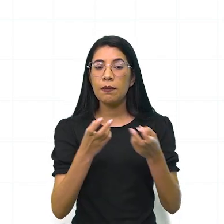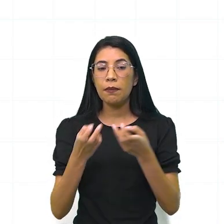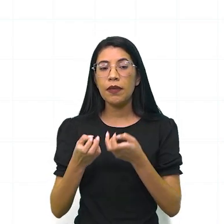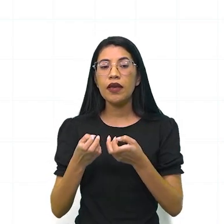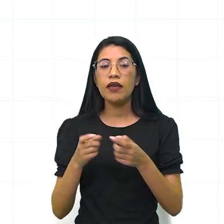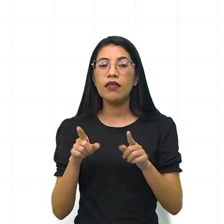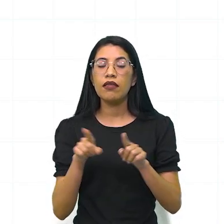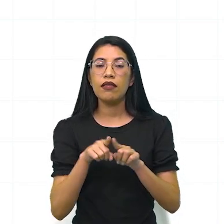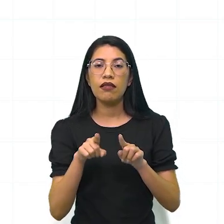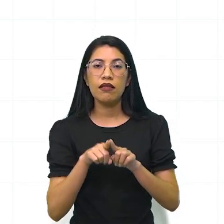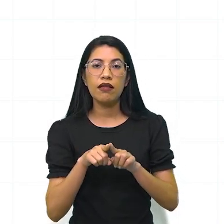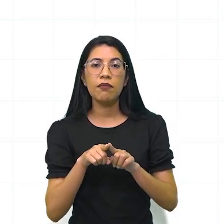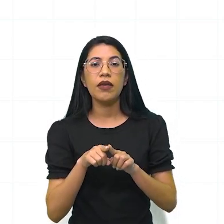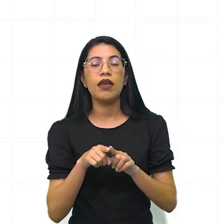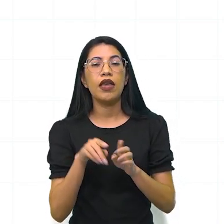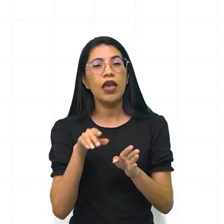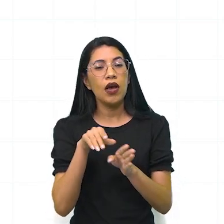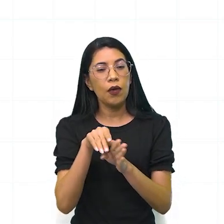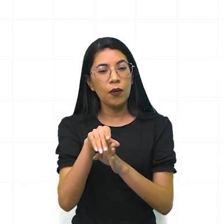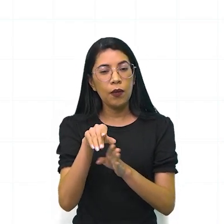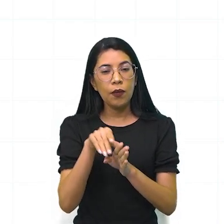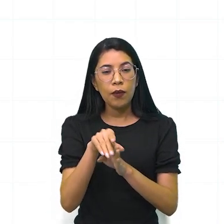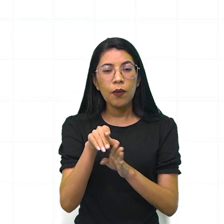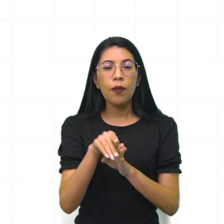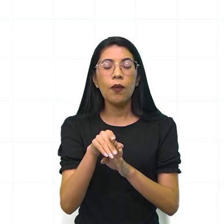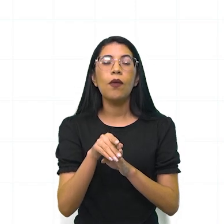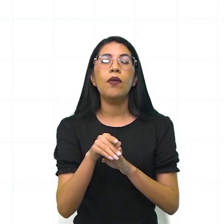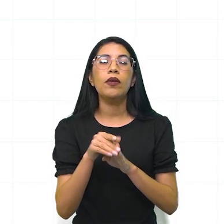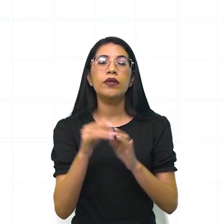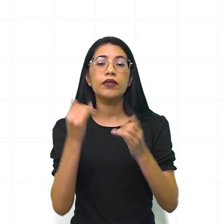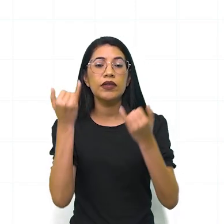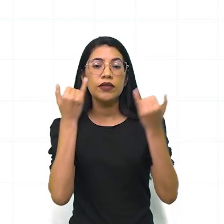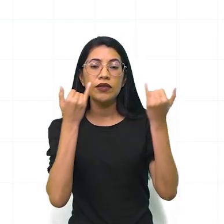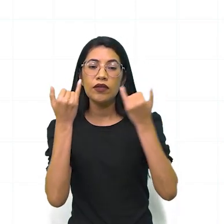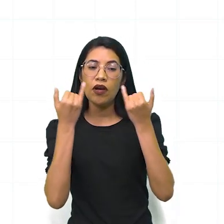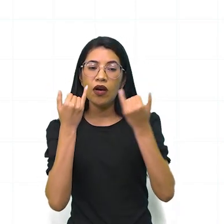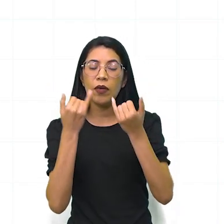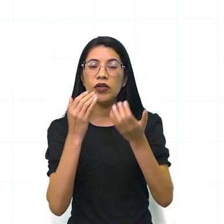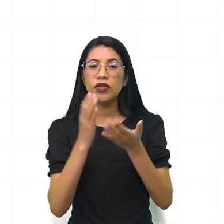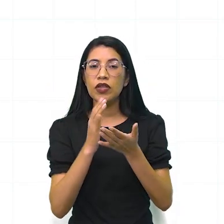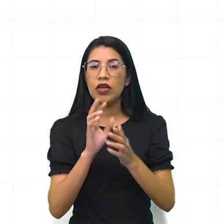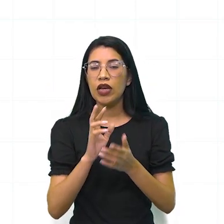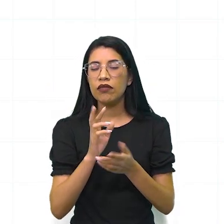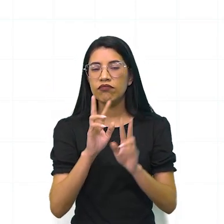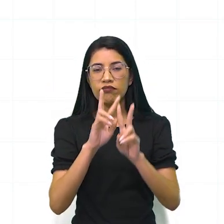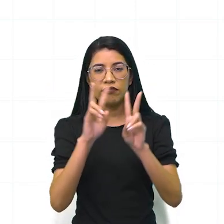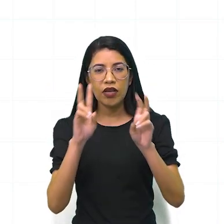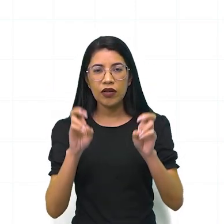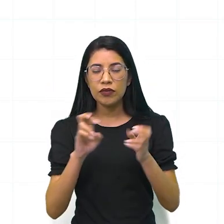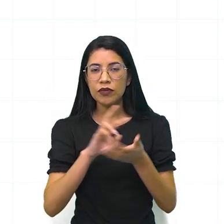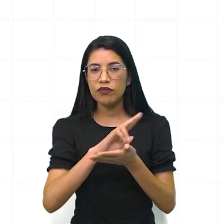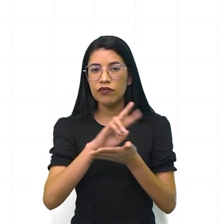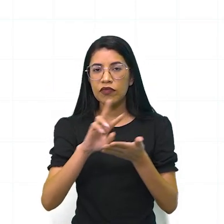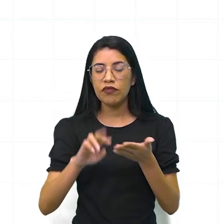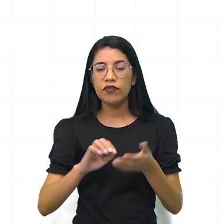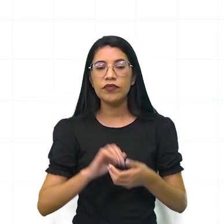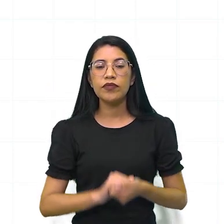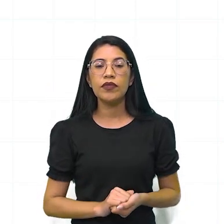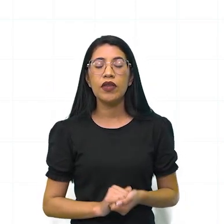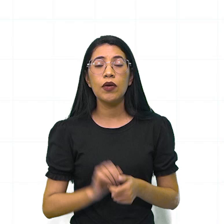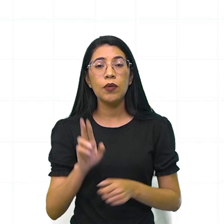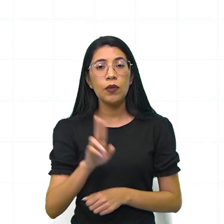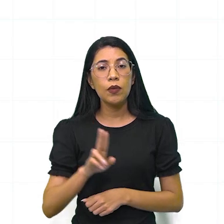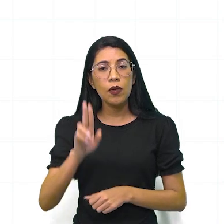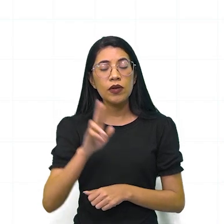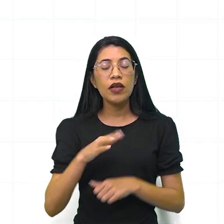identificação, né, instrução e informação de determinado assunto, sendo muito utilizado, por